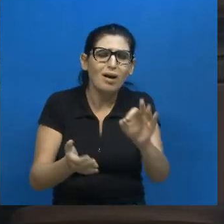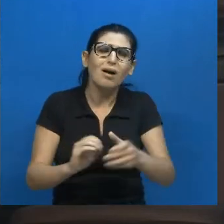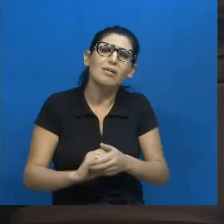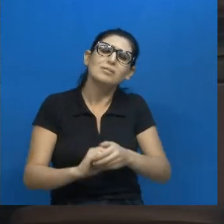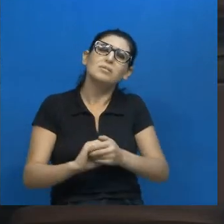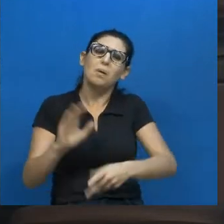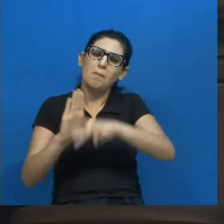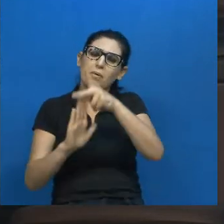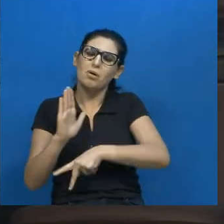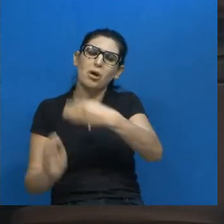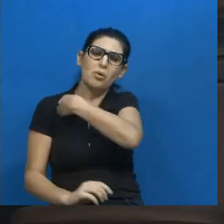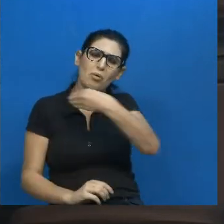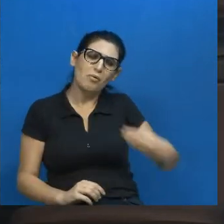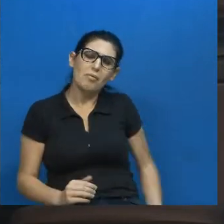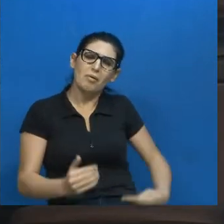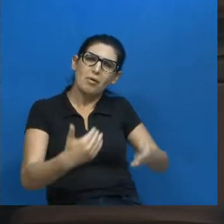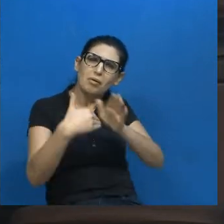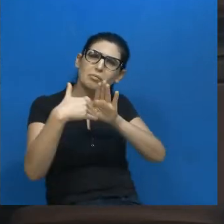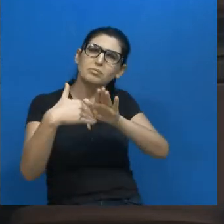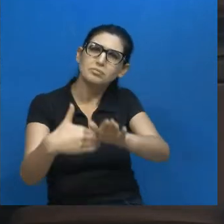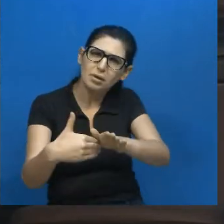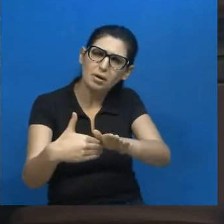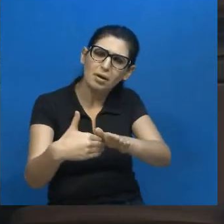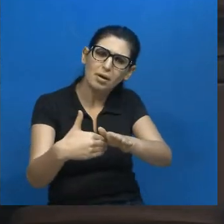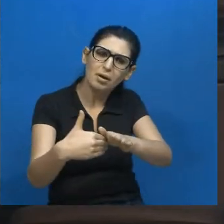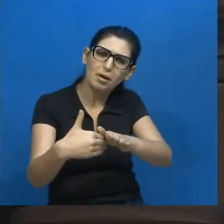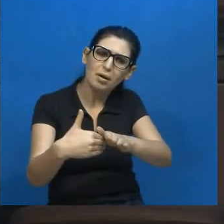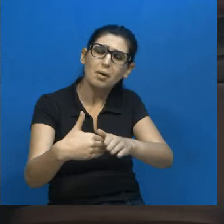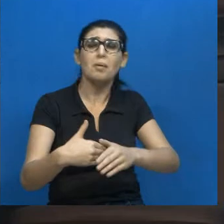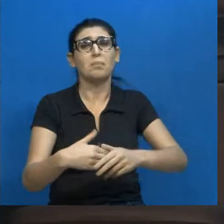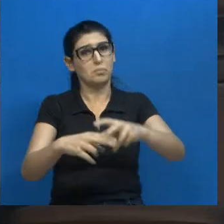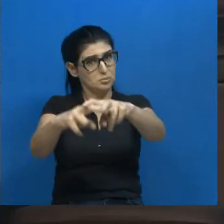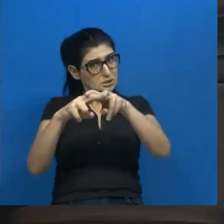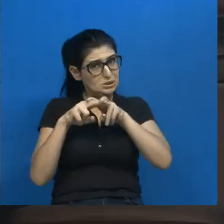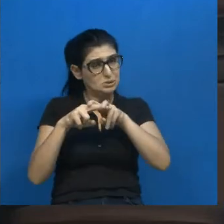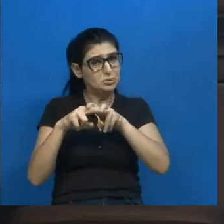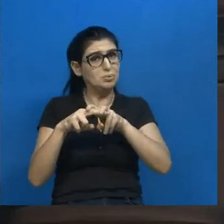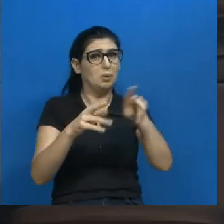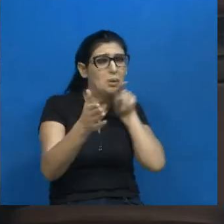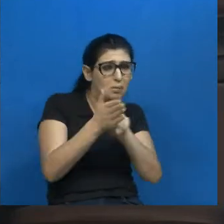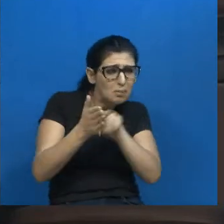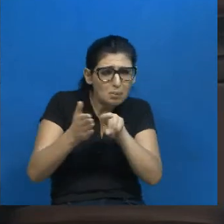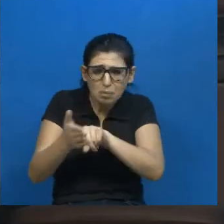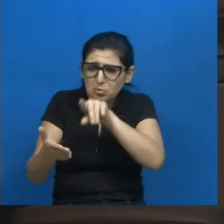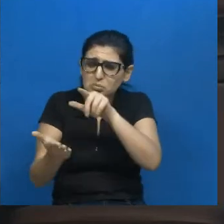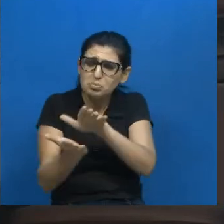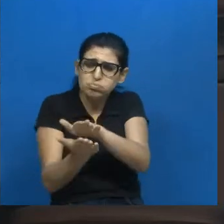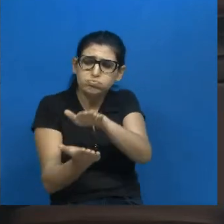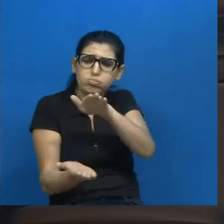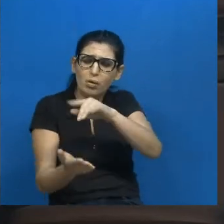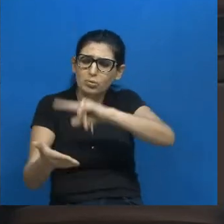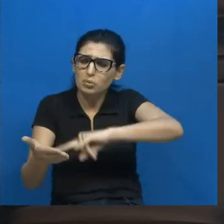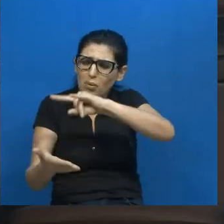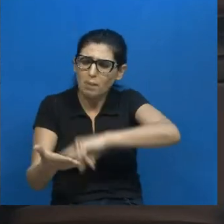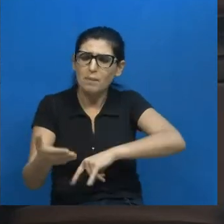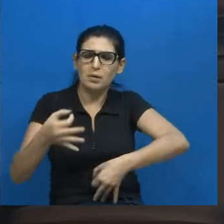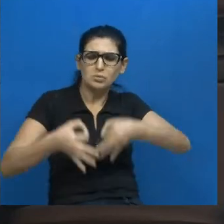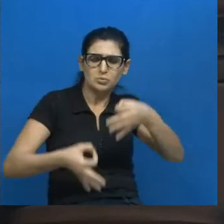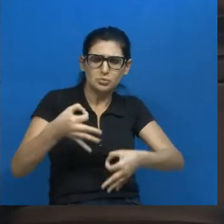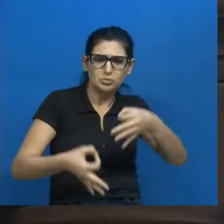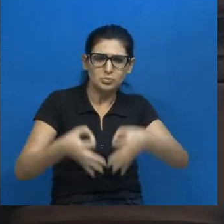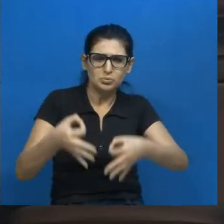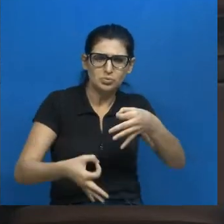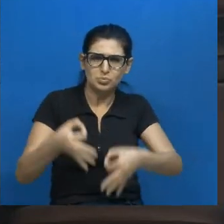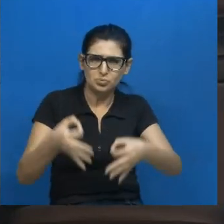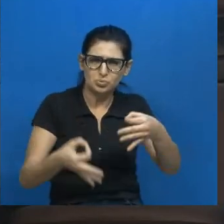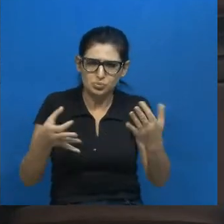políticas públicas, tanto que tem sido questionada no Poder Judiciário, como, por exemplo, em relação aos